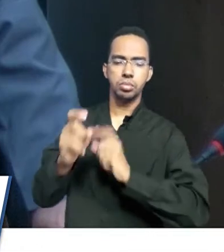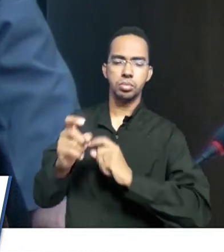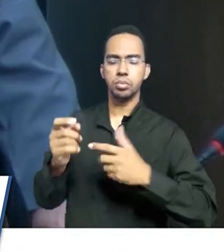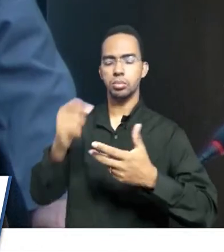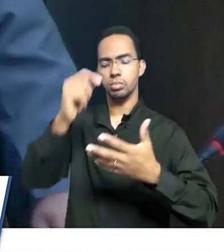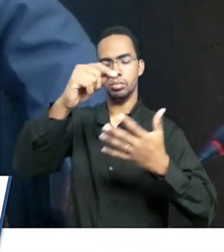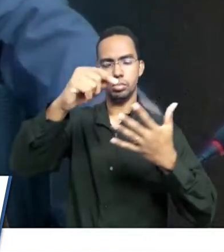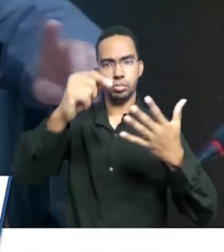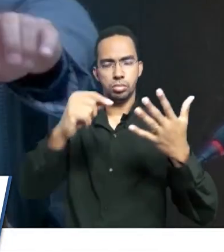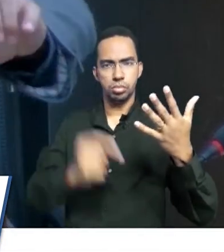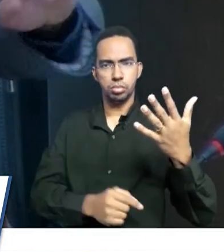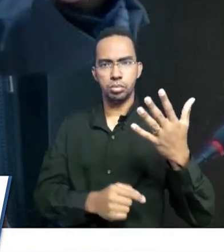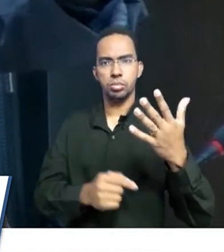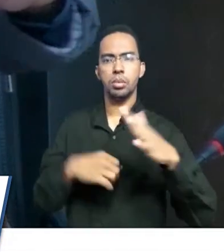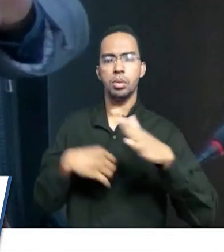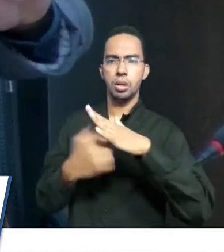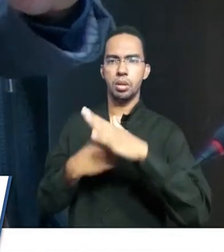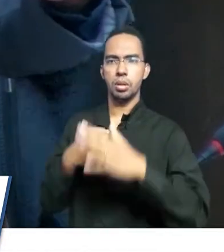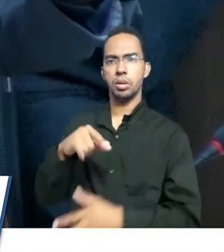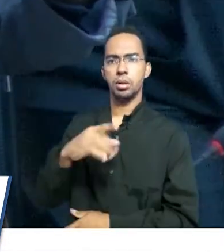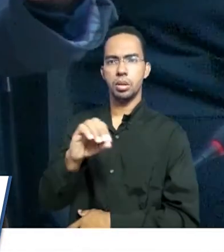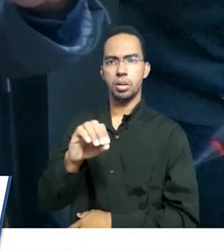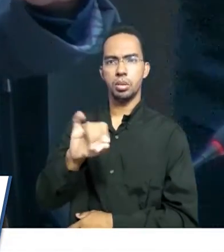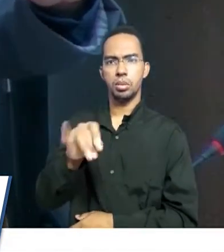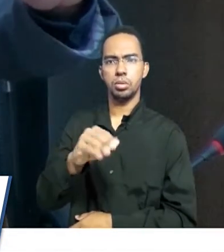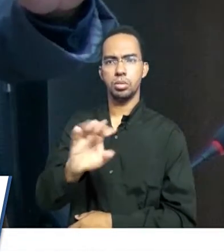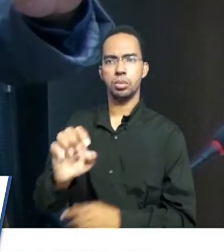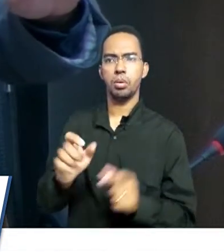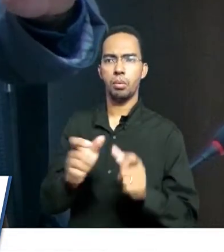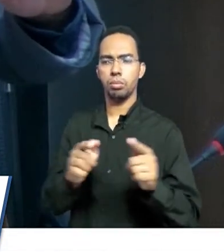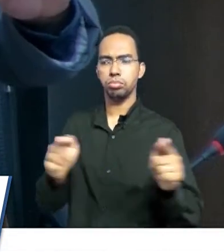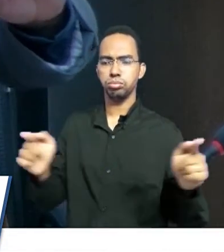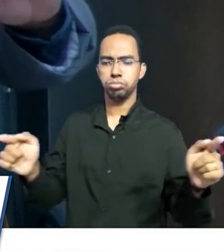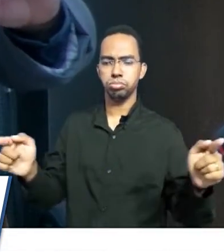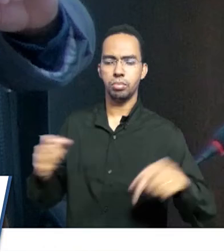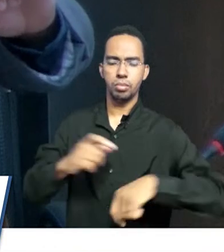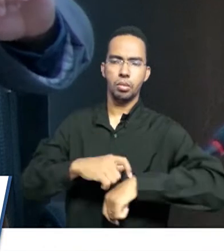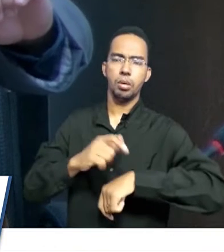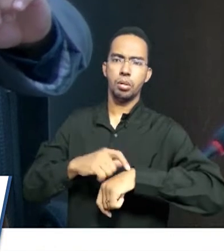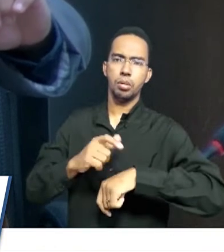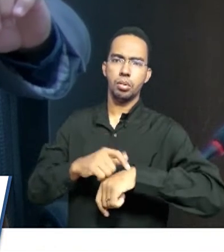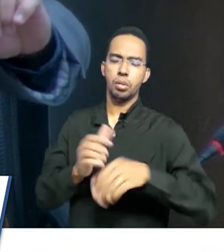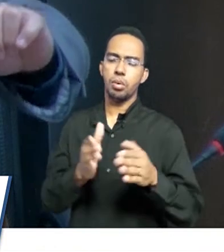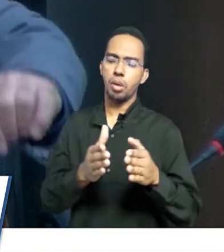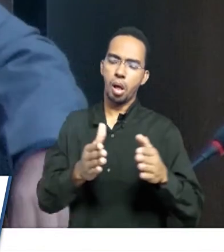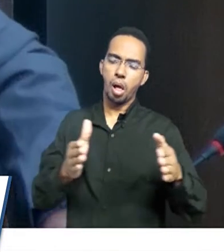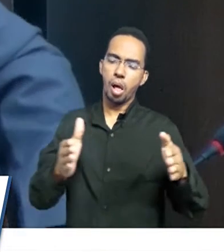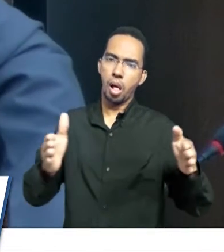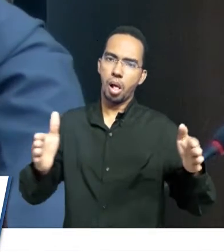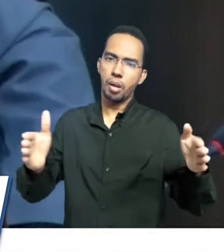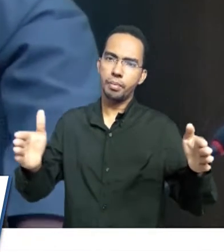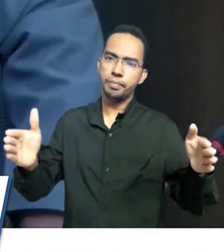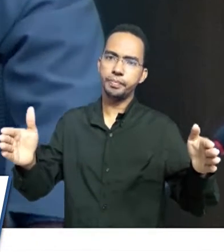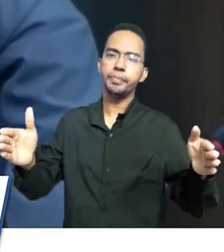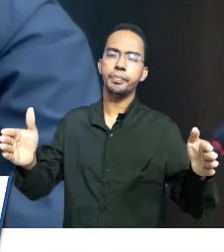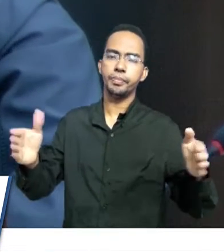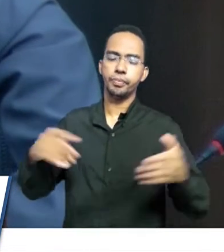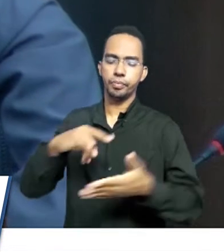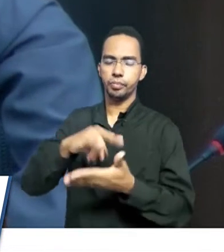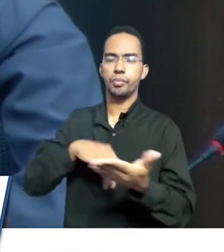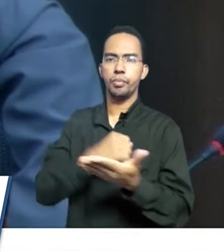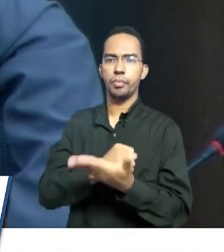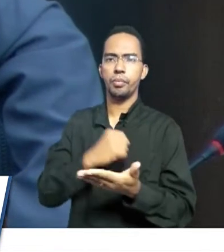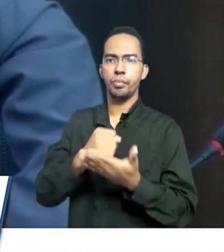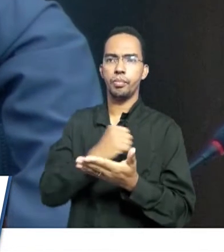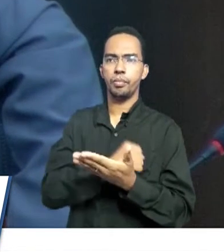São José, essa dilatação de prazo, que prorrogou o prazo do contrato da empresa São José, que deveria ter